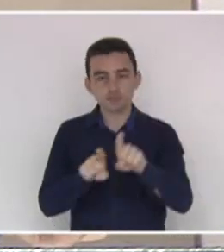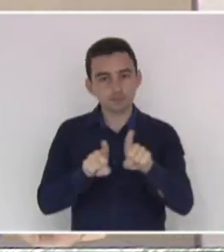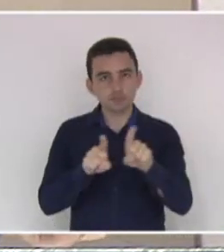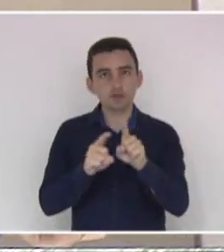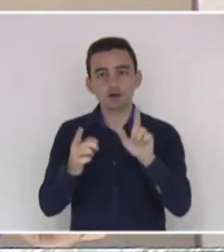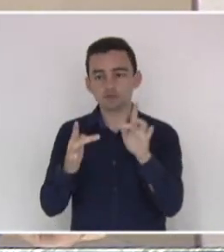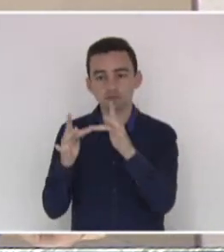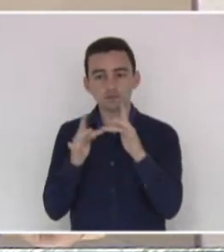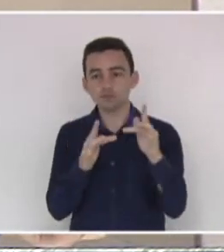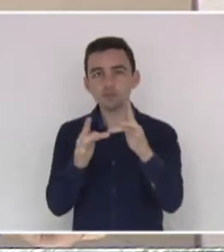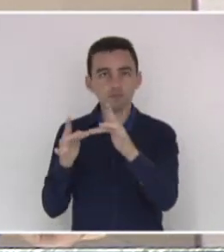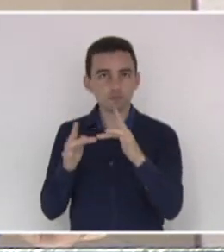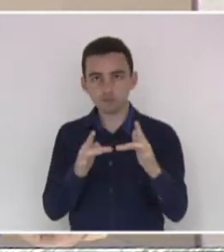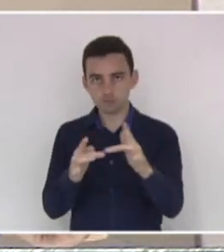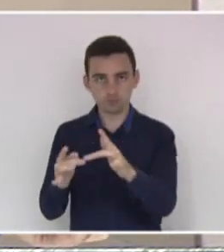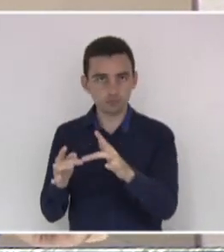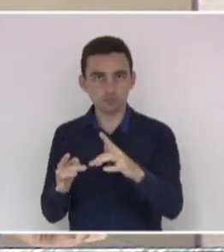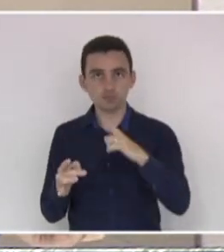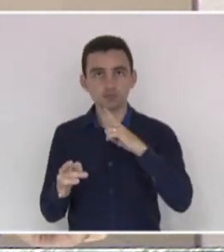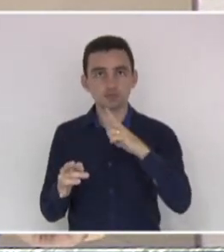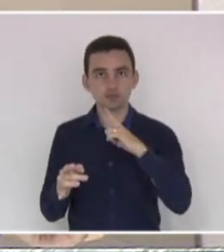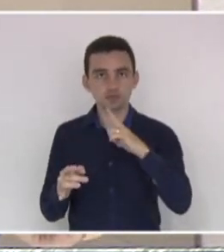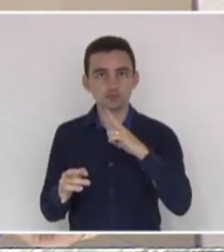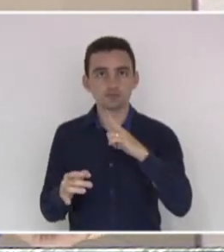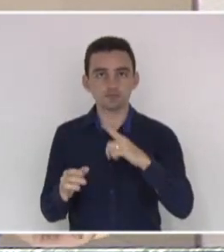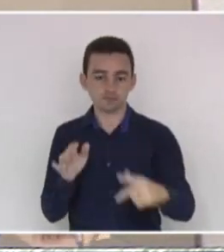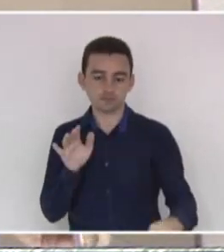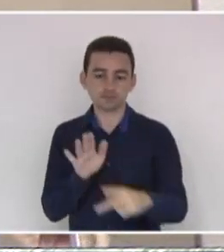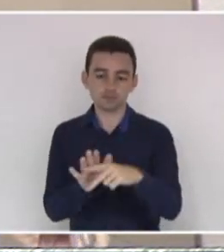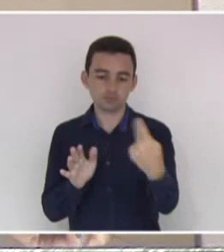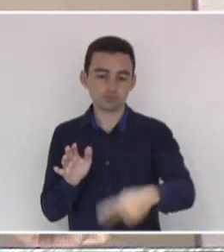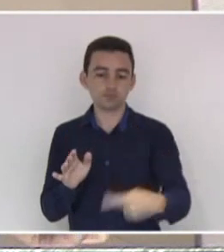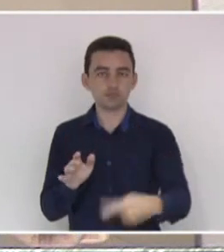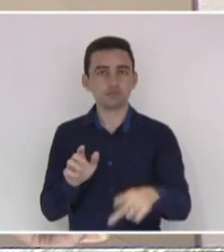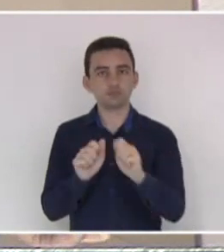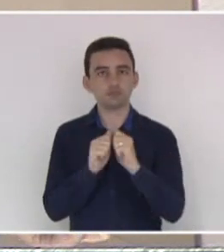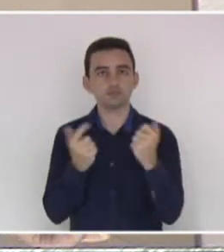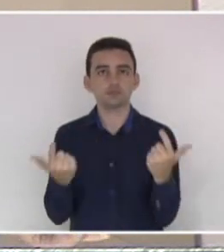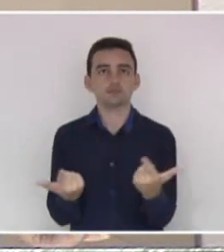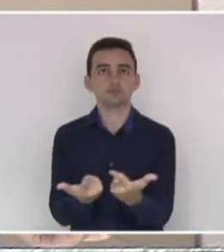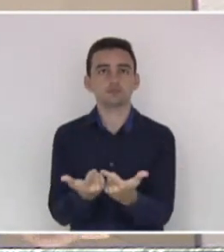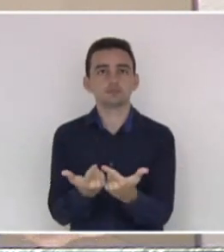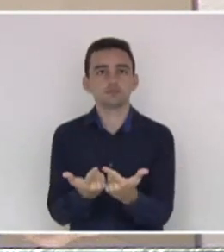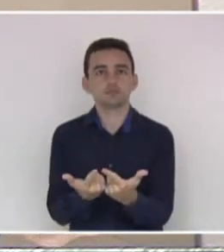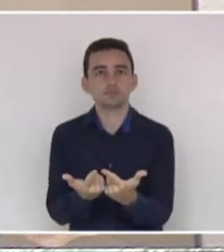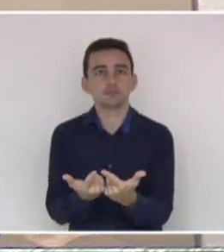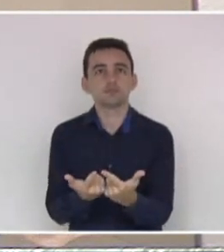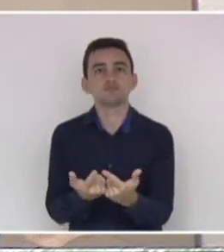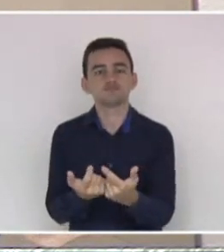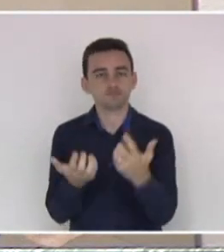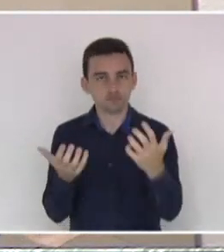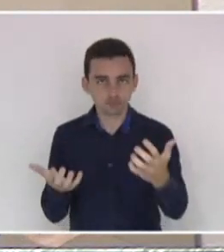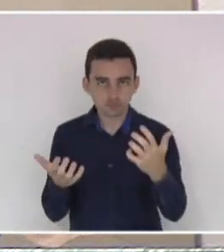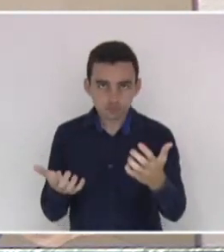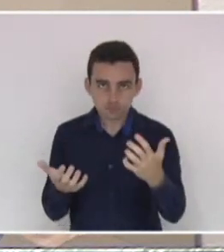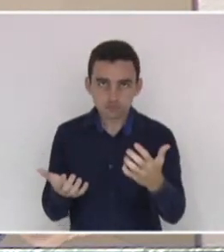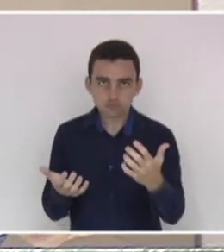com os deputados via os canais oficiais da Assembleia Legislativa. E queremos mandar o